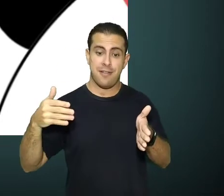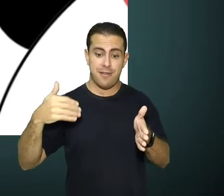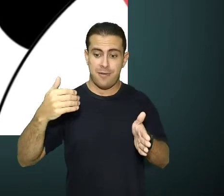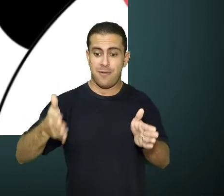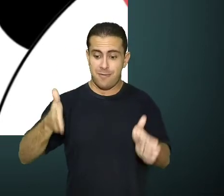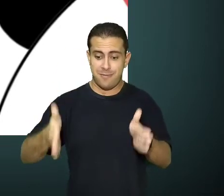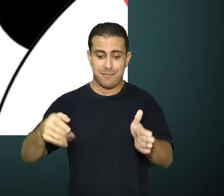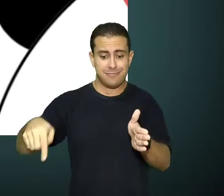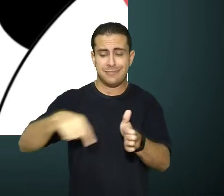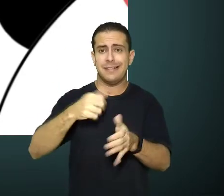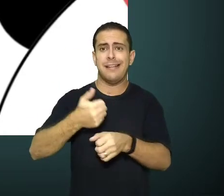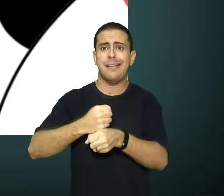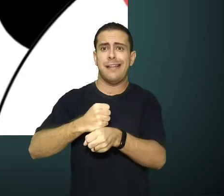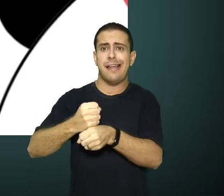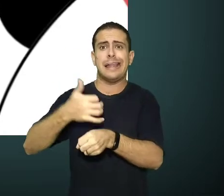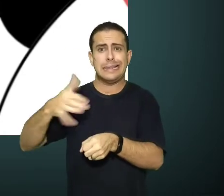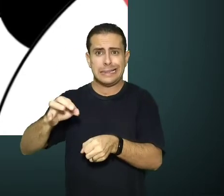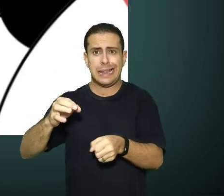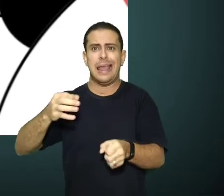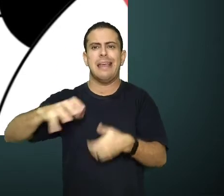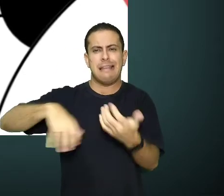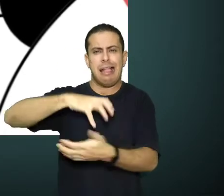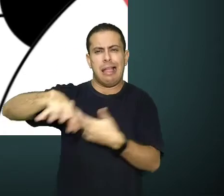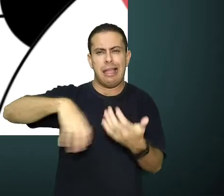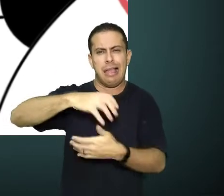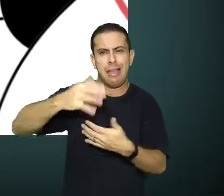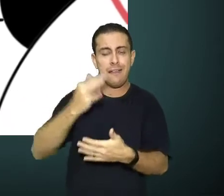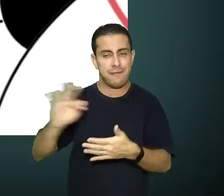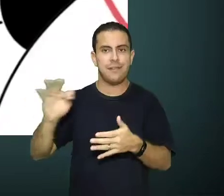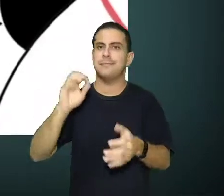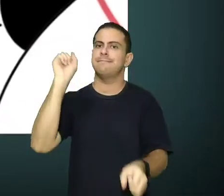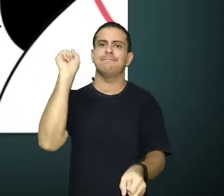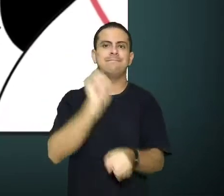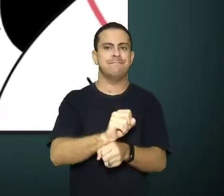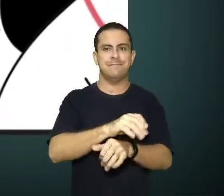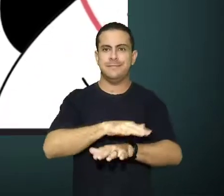burguesas, mas o fim daqueles 10 anos de grande instabilidade.